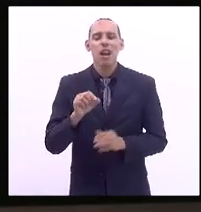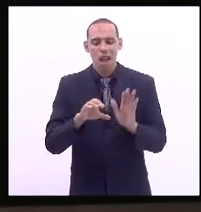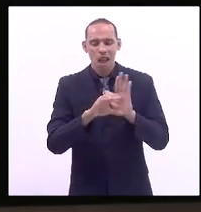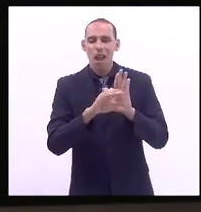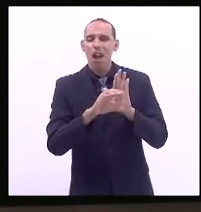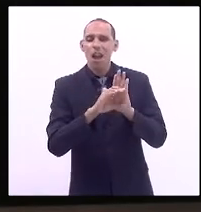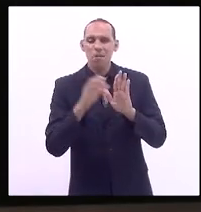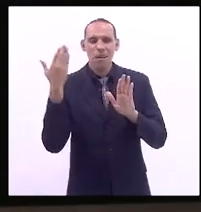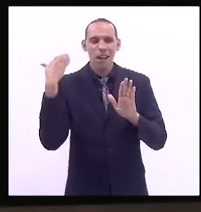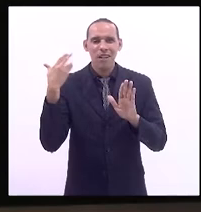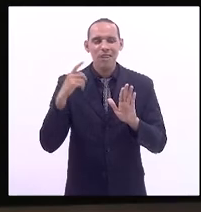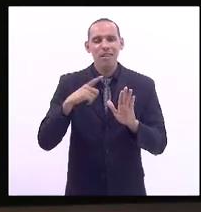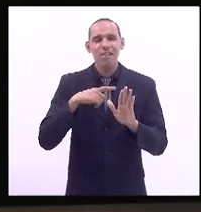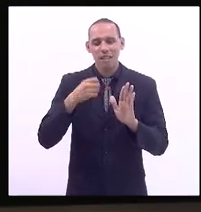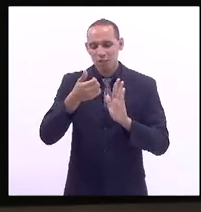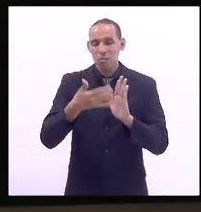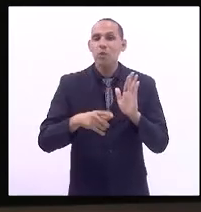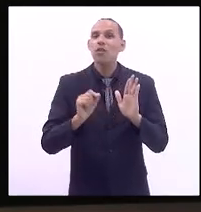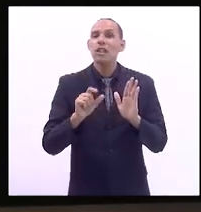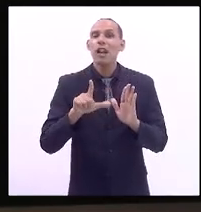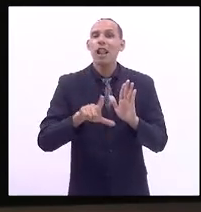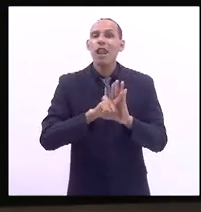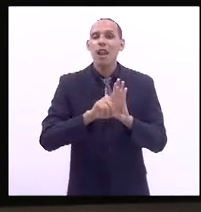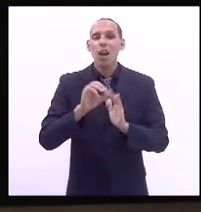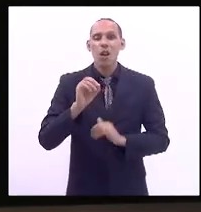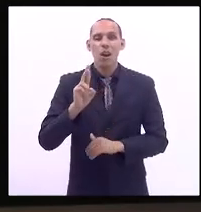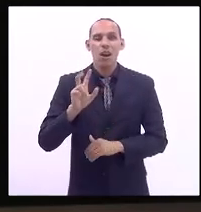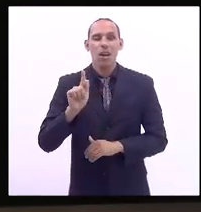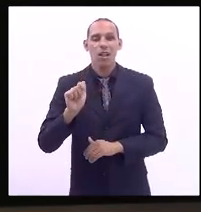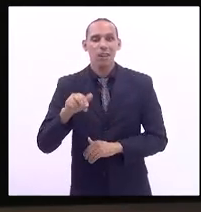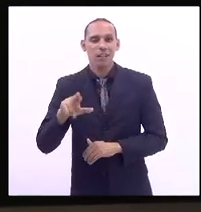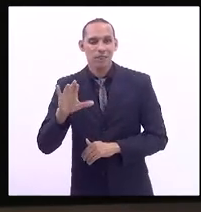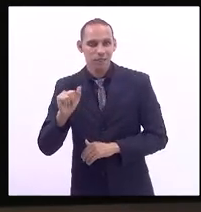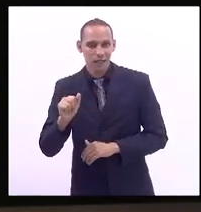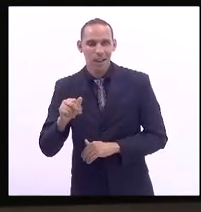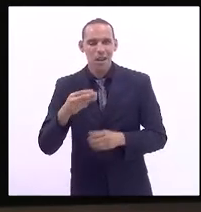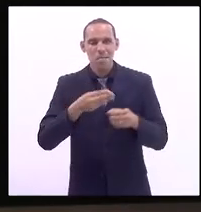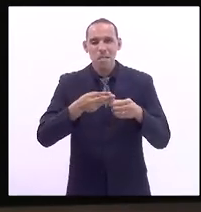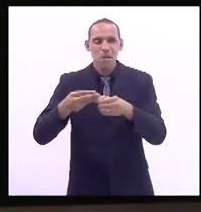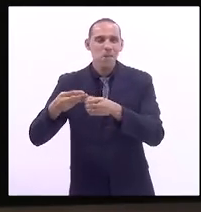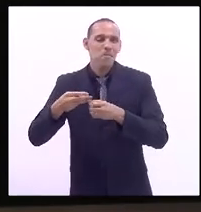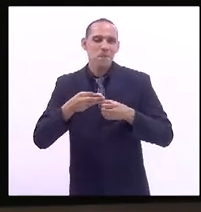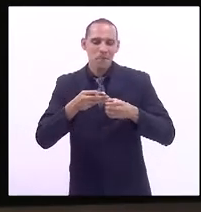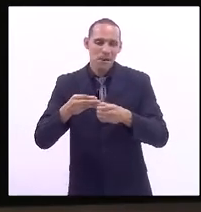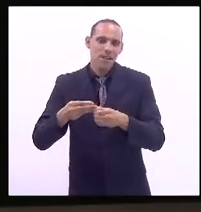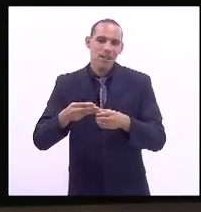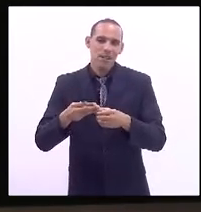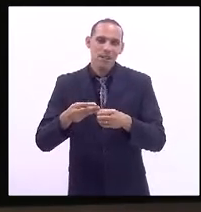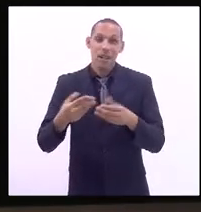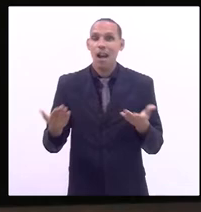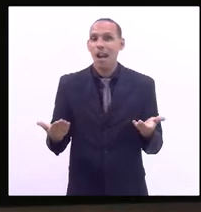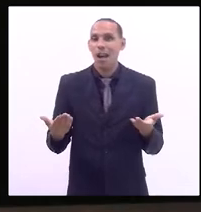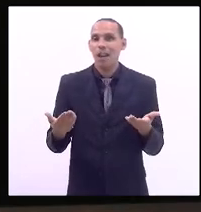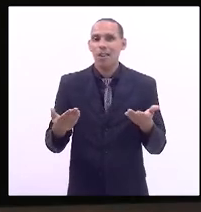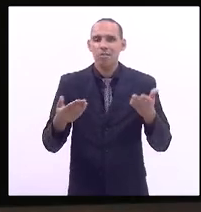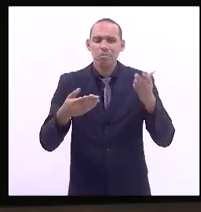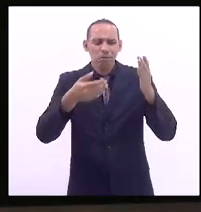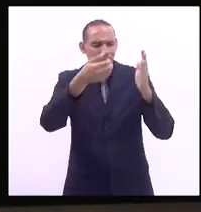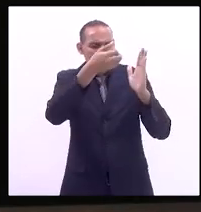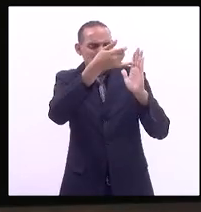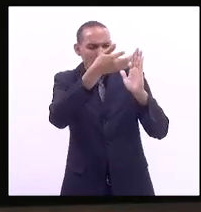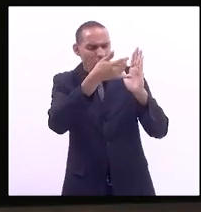que dizia da lei orgânica dos Municípios ou seja aí vinham uma